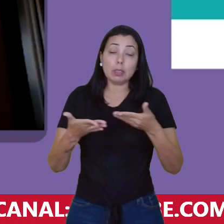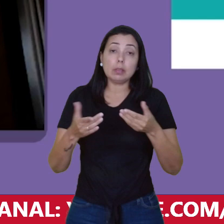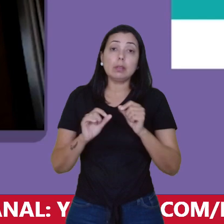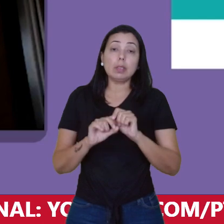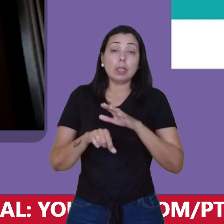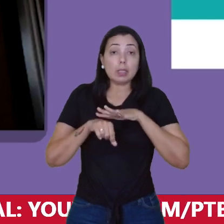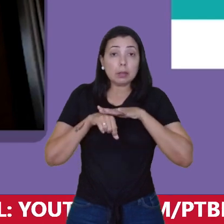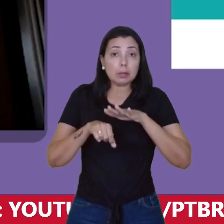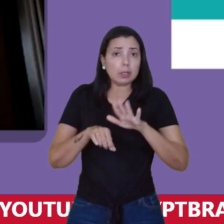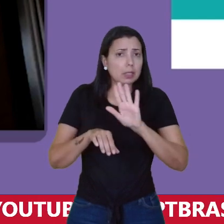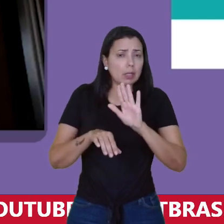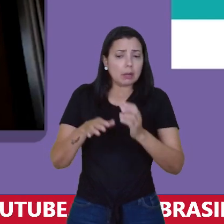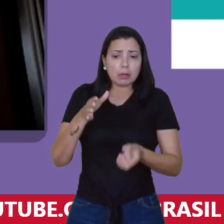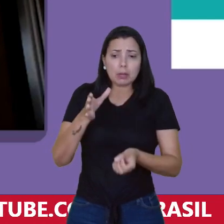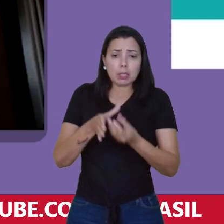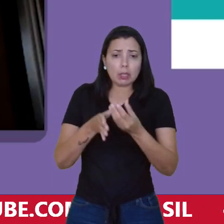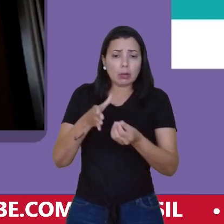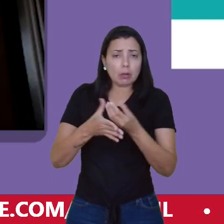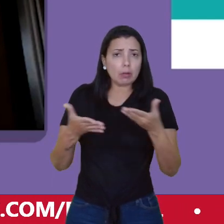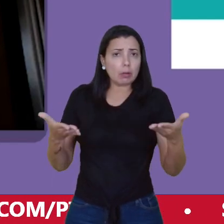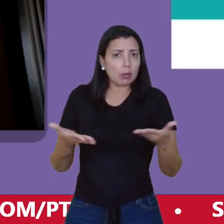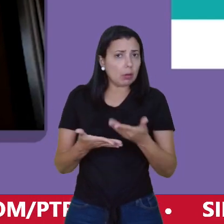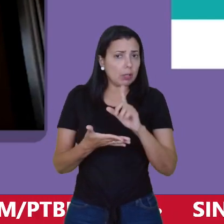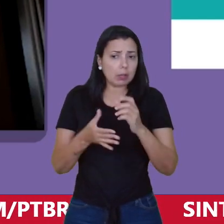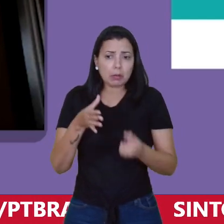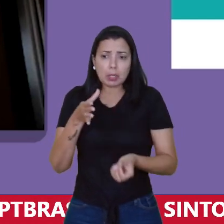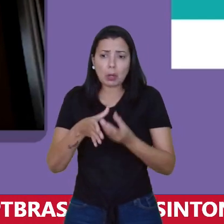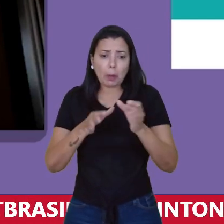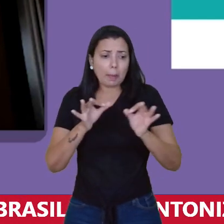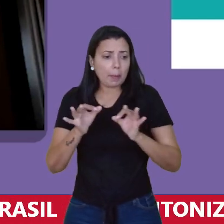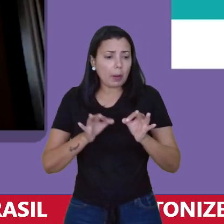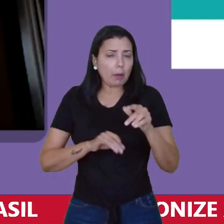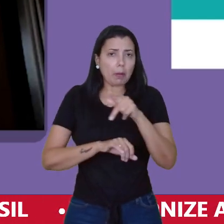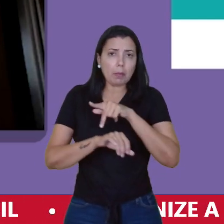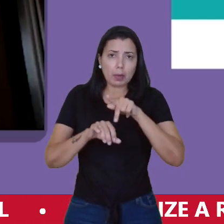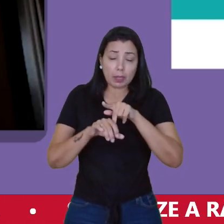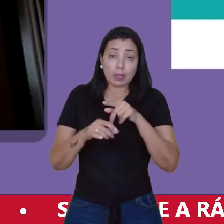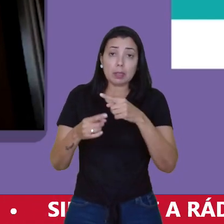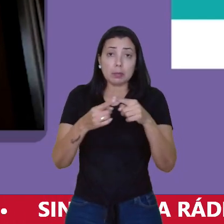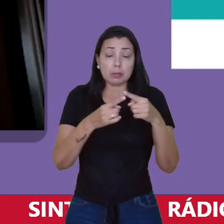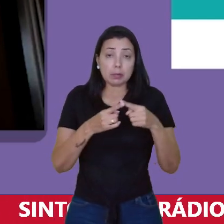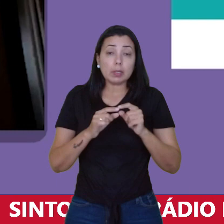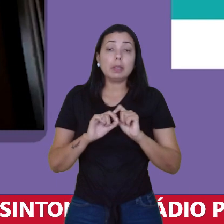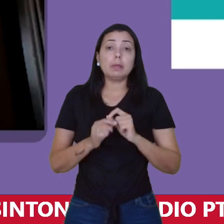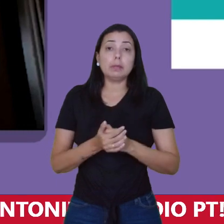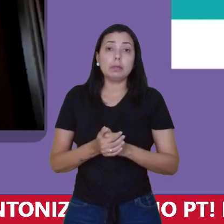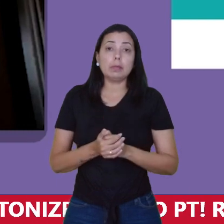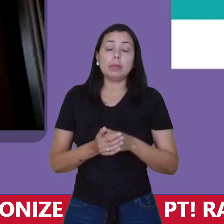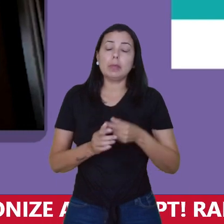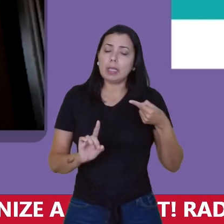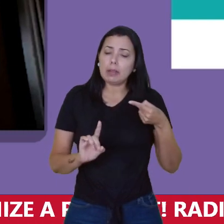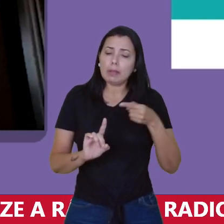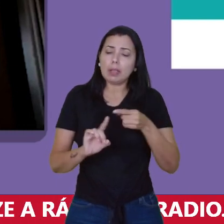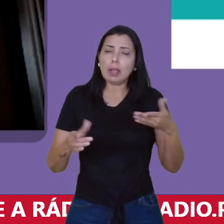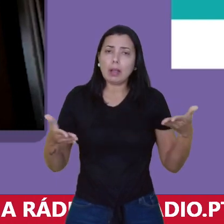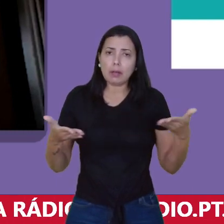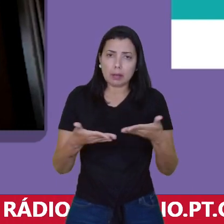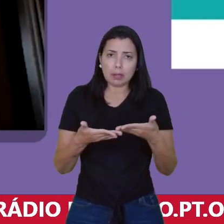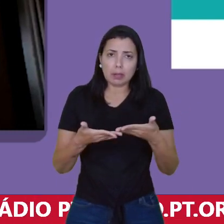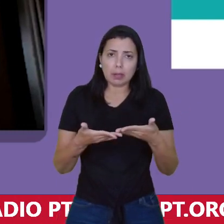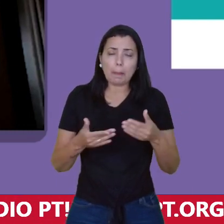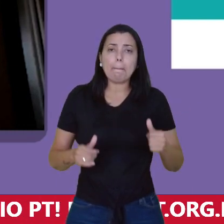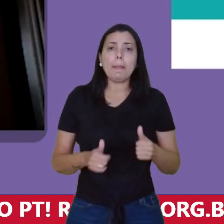pandemia, não criou as condições, não preparou o país justamente para enfrentar de uma